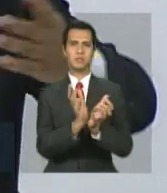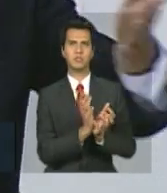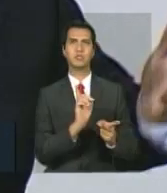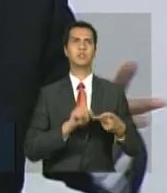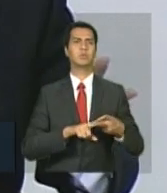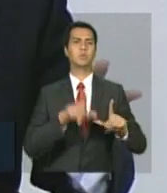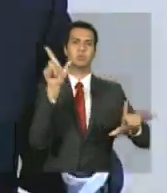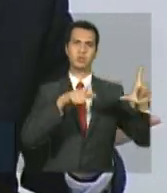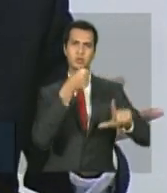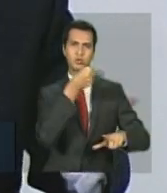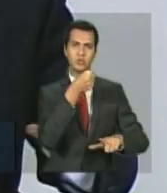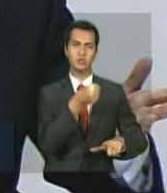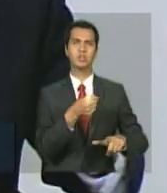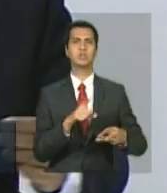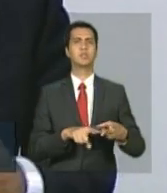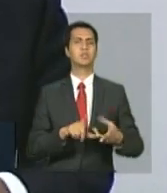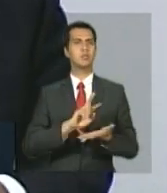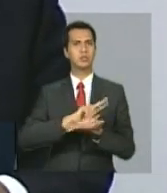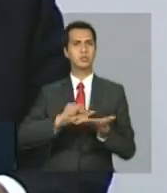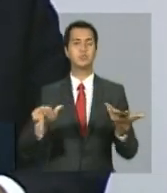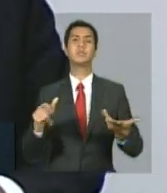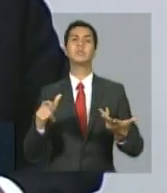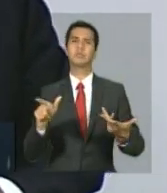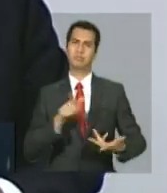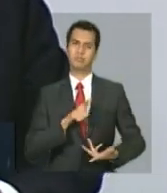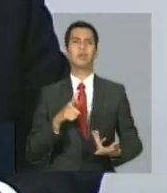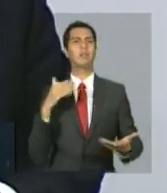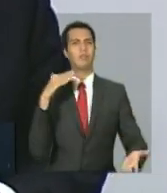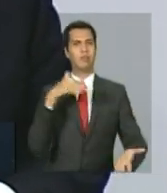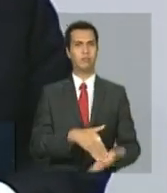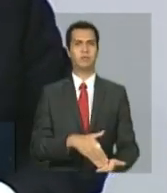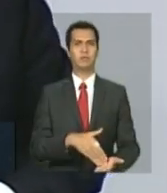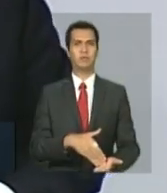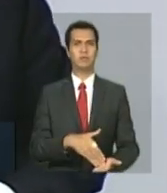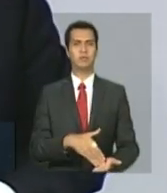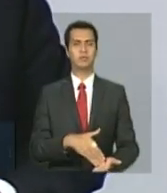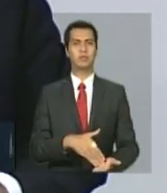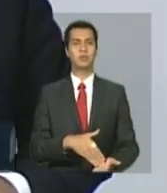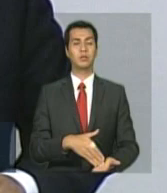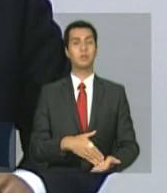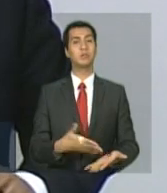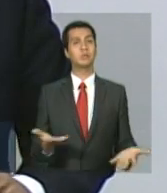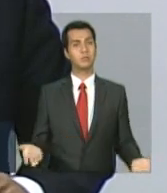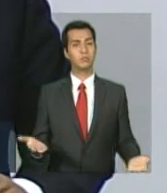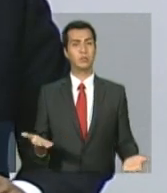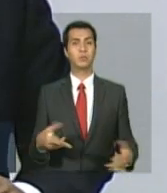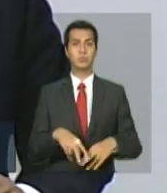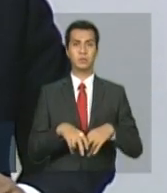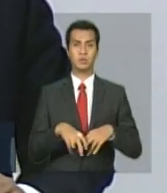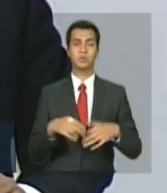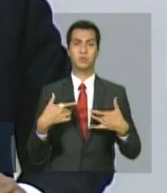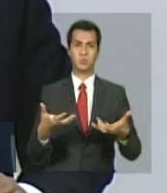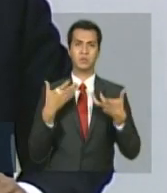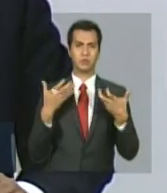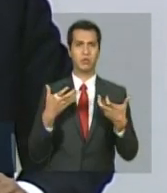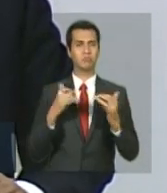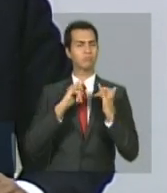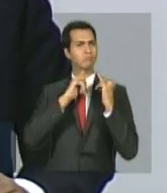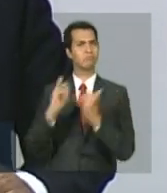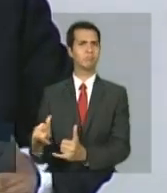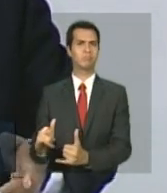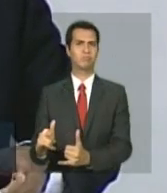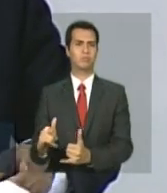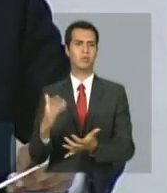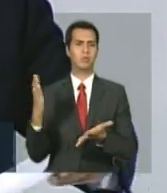que participam do debate público e político no país, tudo tem limite. Por isso que eu quero rechaçar